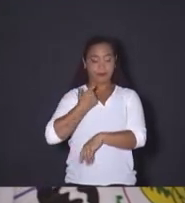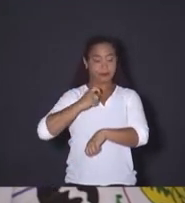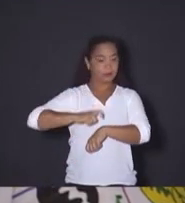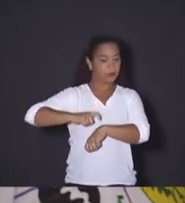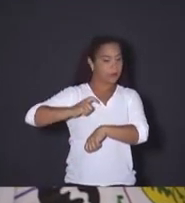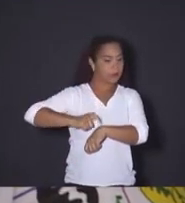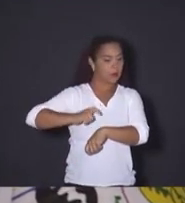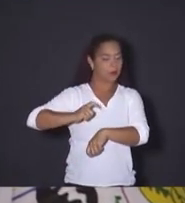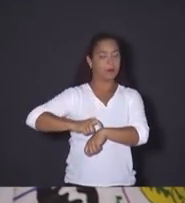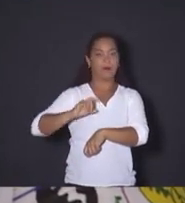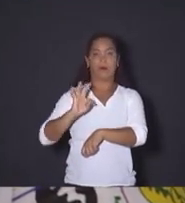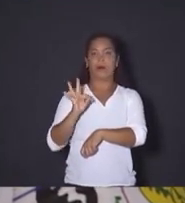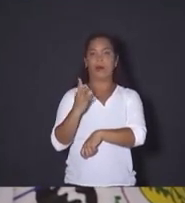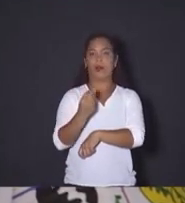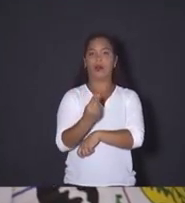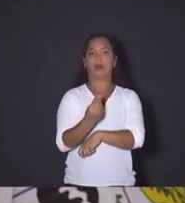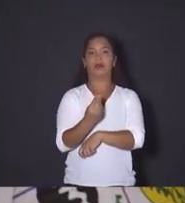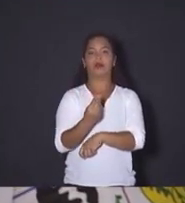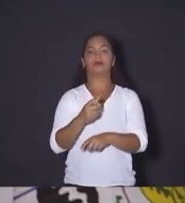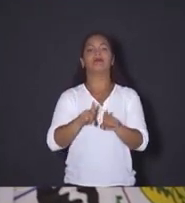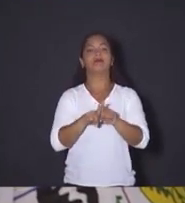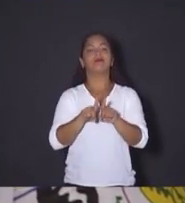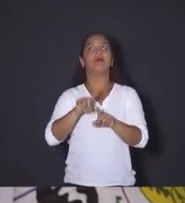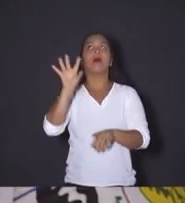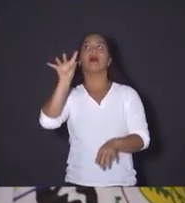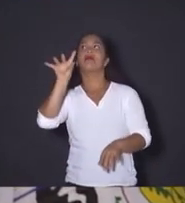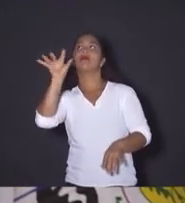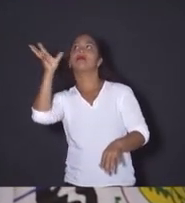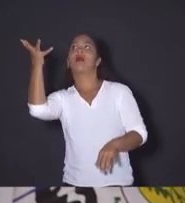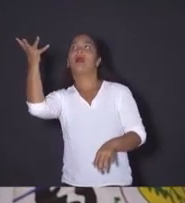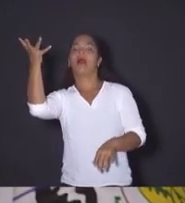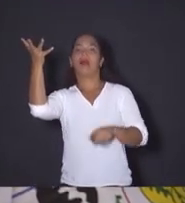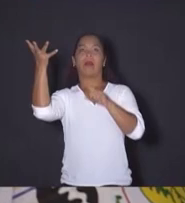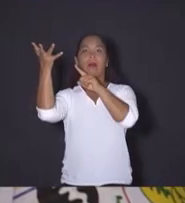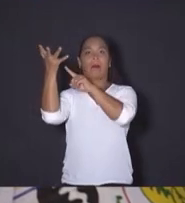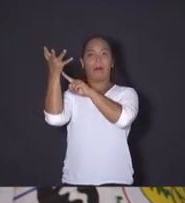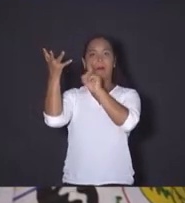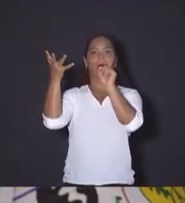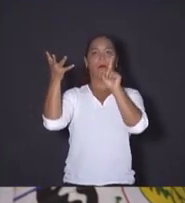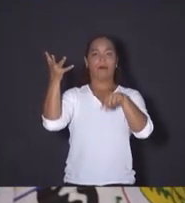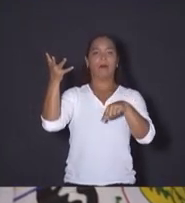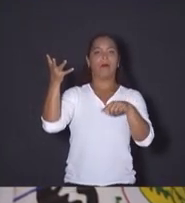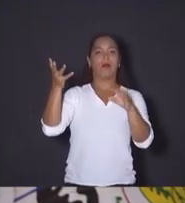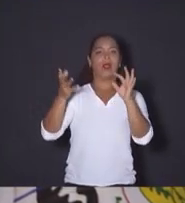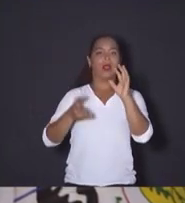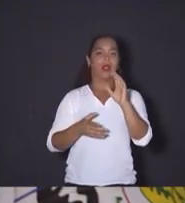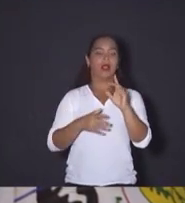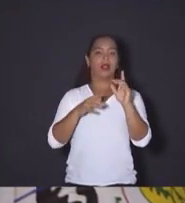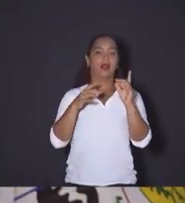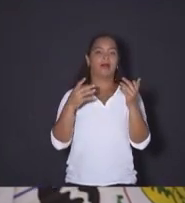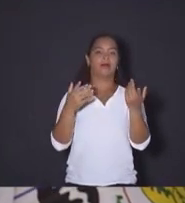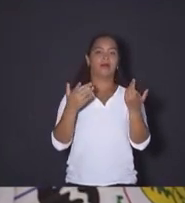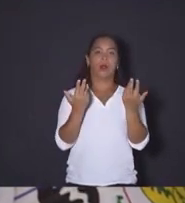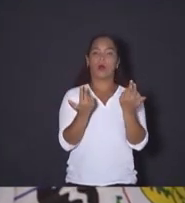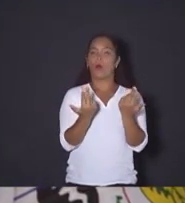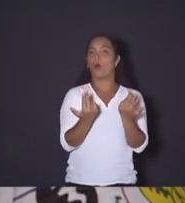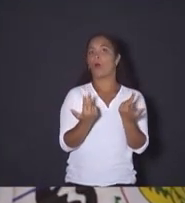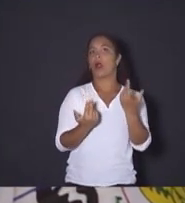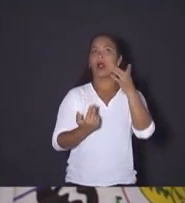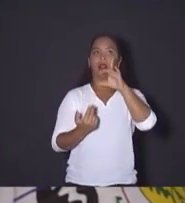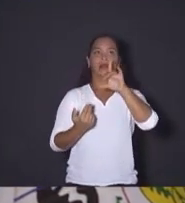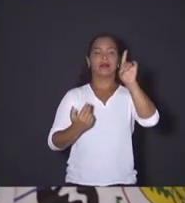nós pontuamos o tempo esse tempo como divindade a onde não estrutura nesse tempo em uma